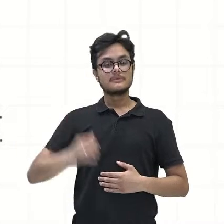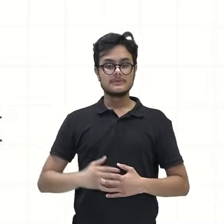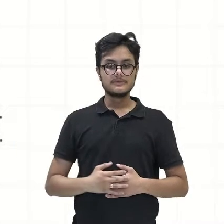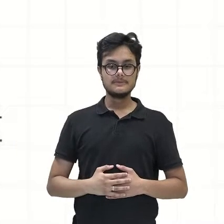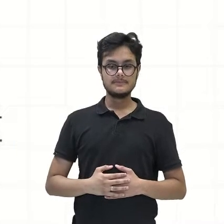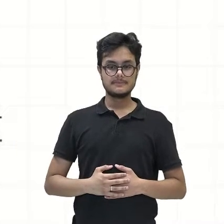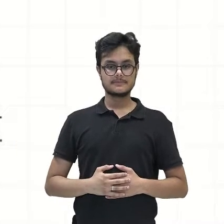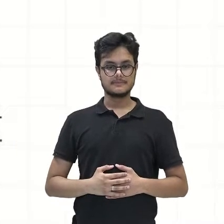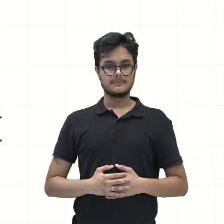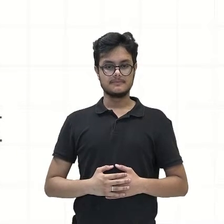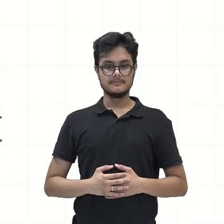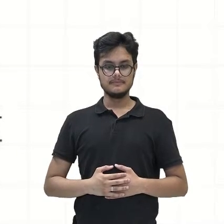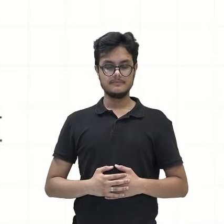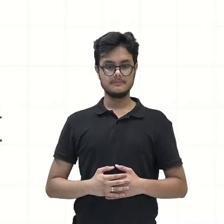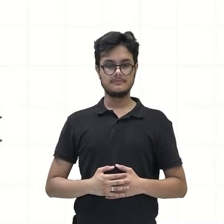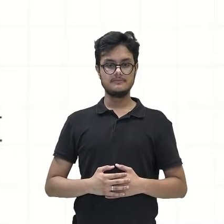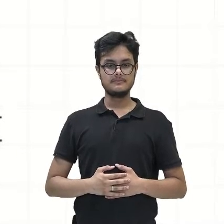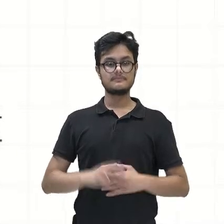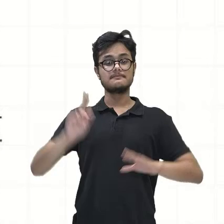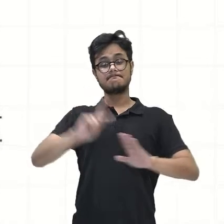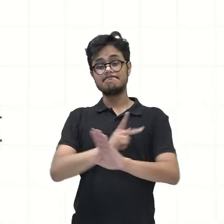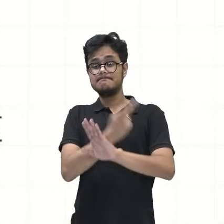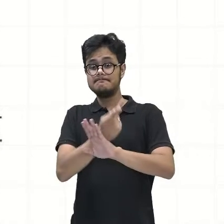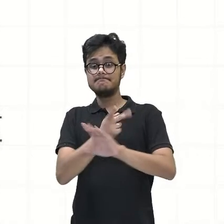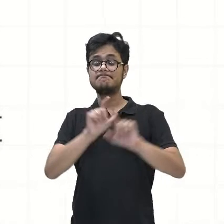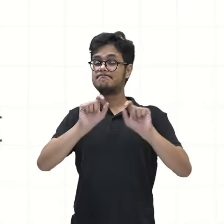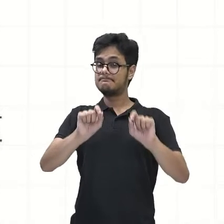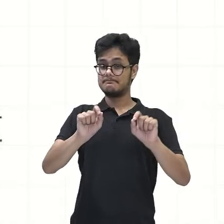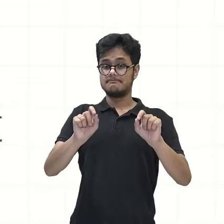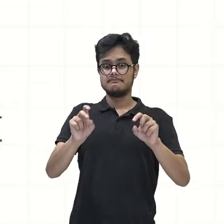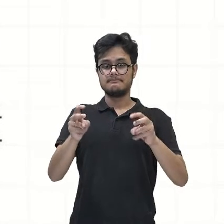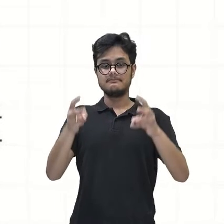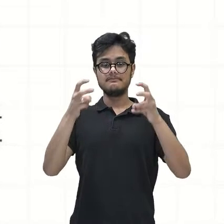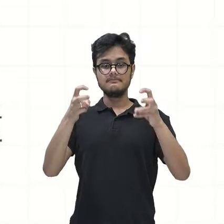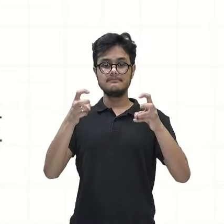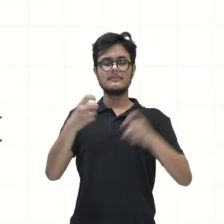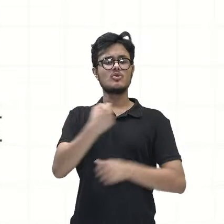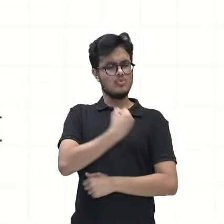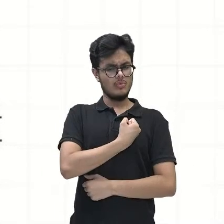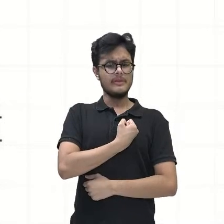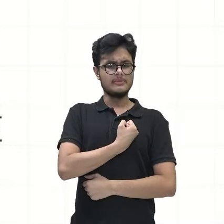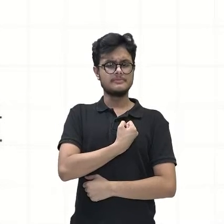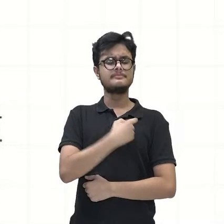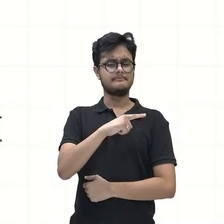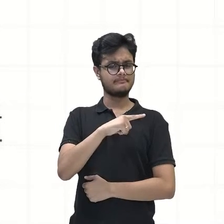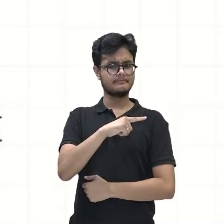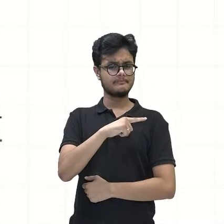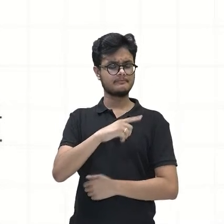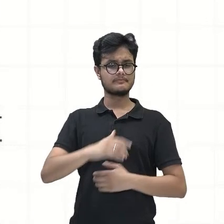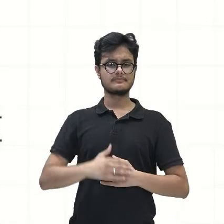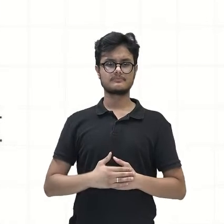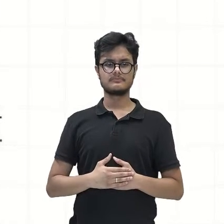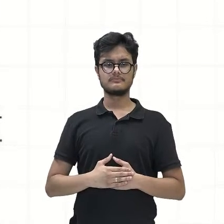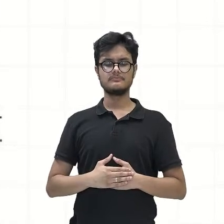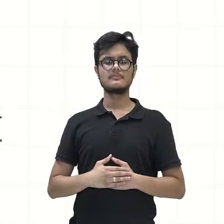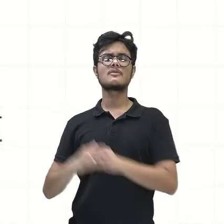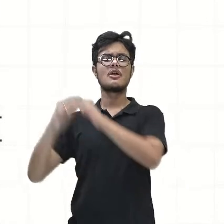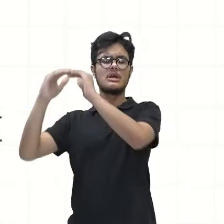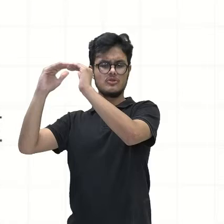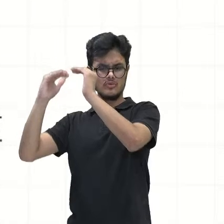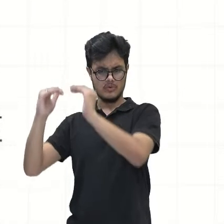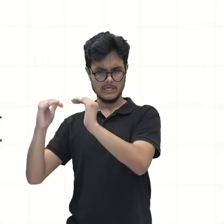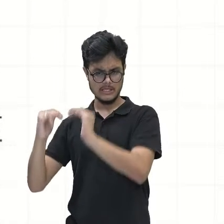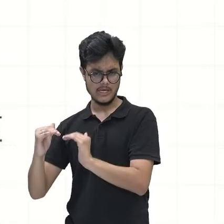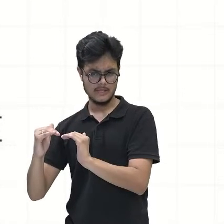título. E aí depois eu posso observar as unidades aqui, ó, as unidades em toneladas, tá